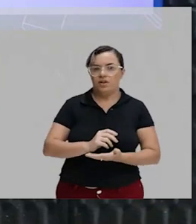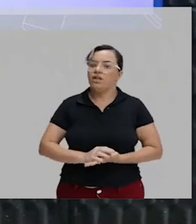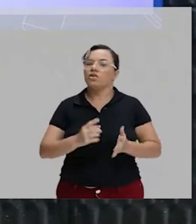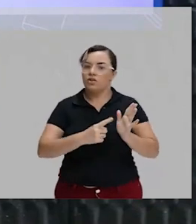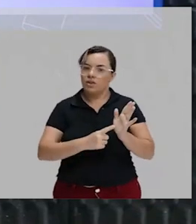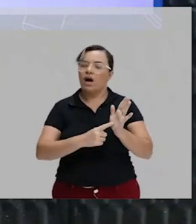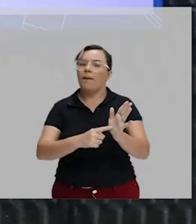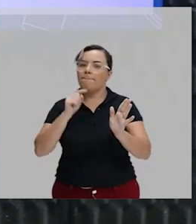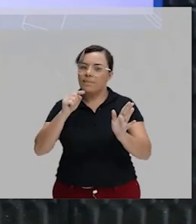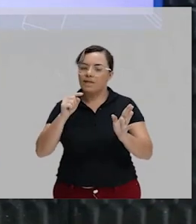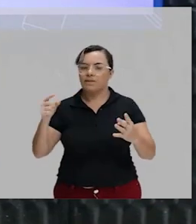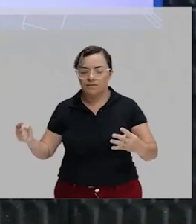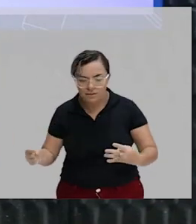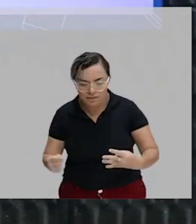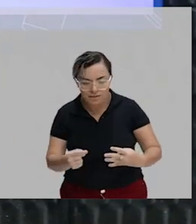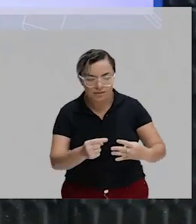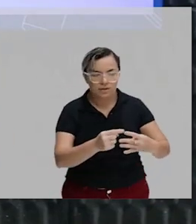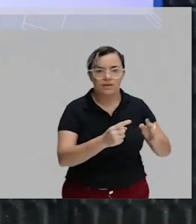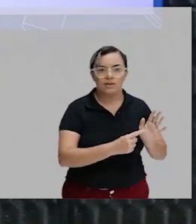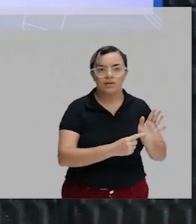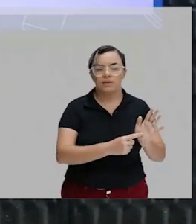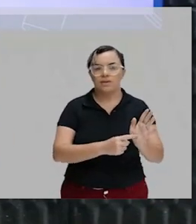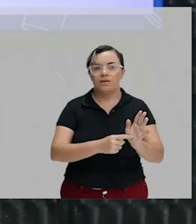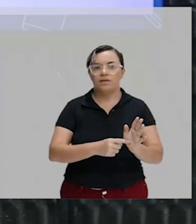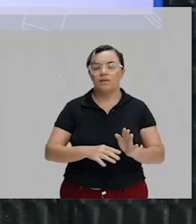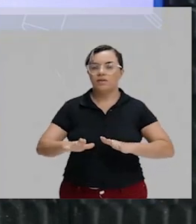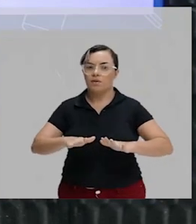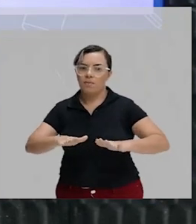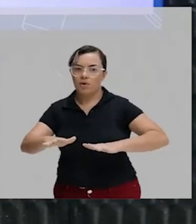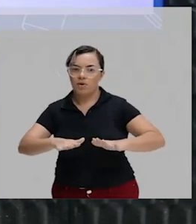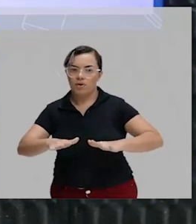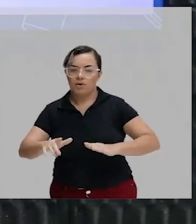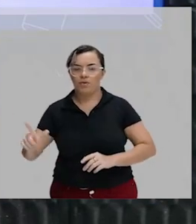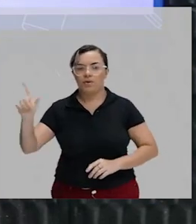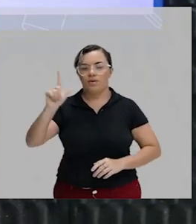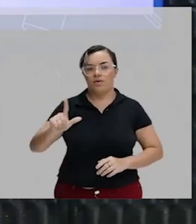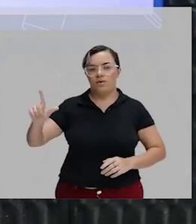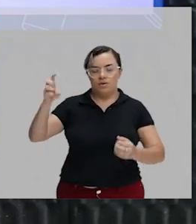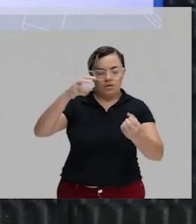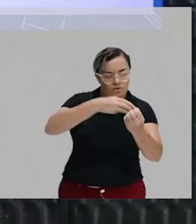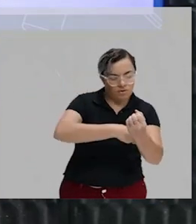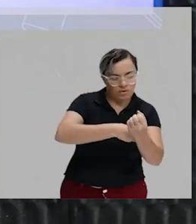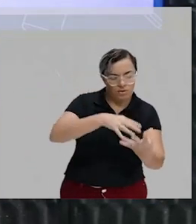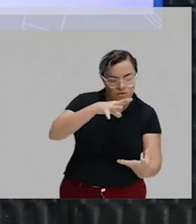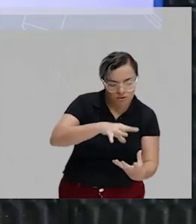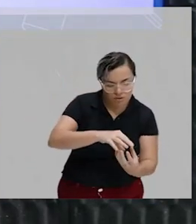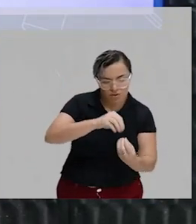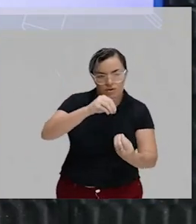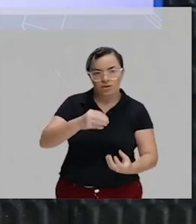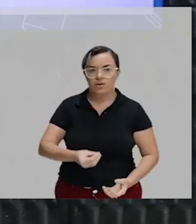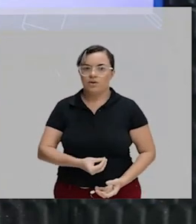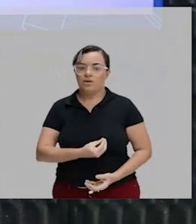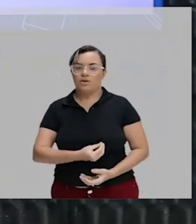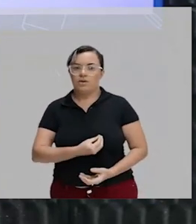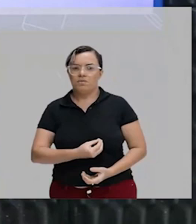simbolismo tenta retratar isso nesse movimento literário tá bom mistérios da alma e da vida sem poder os nomear quer dizer não